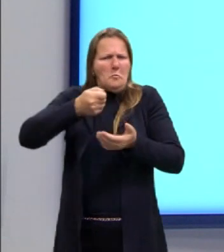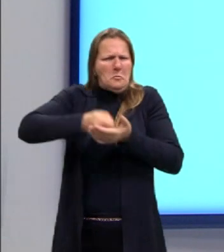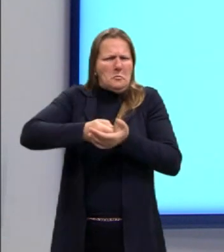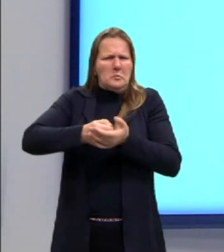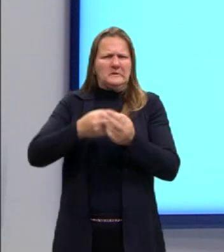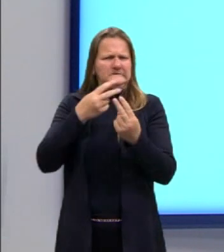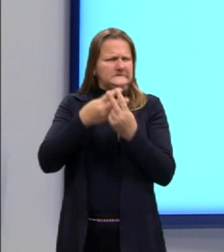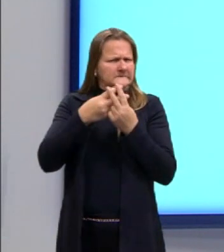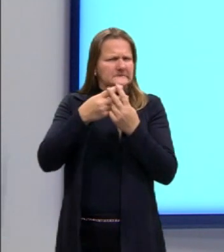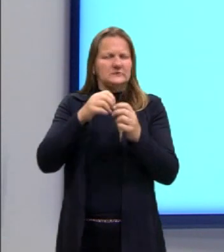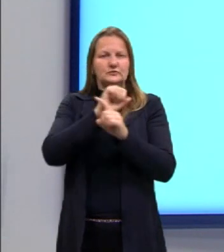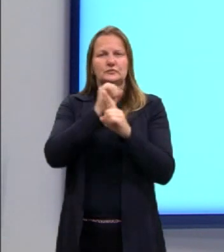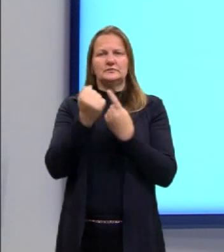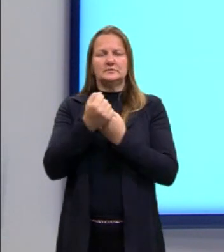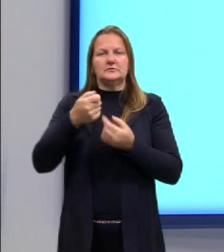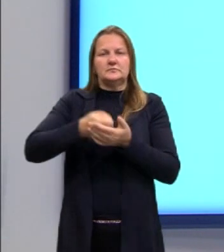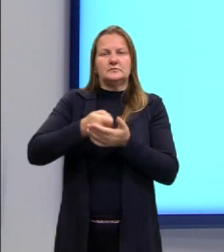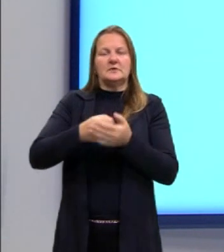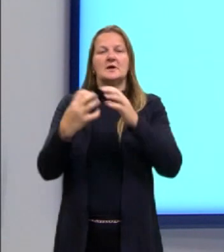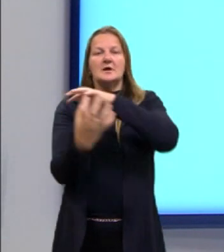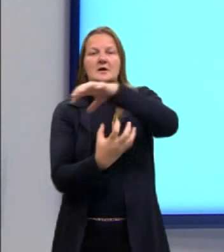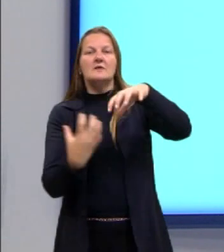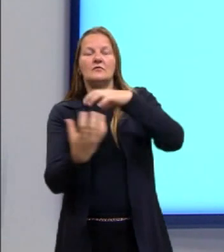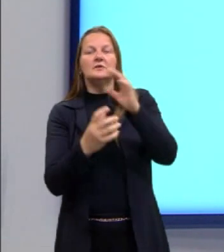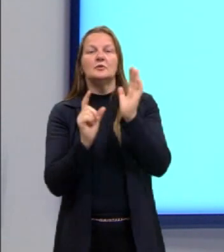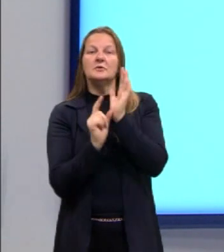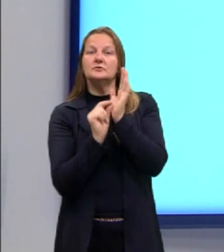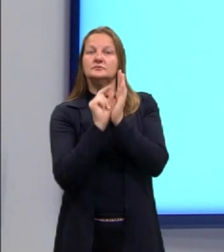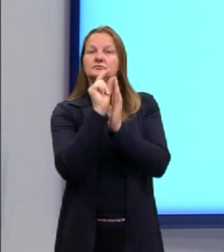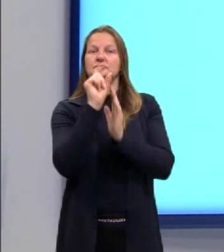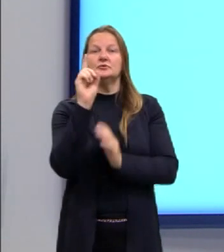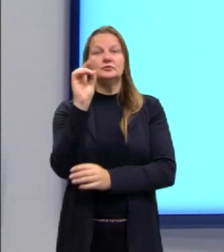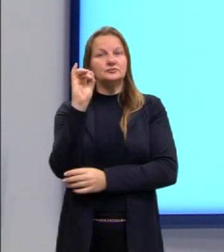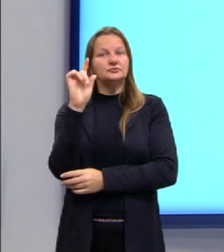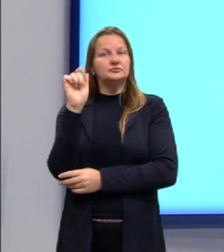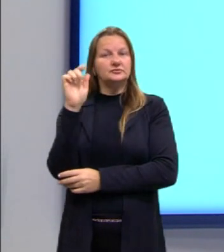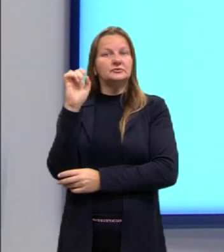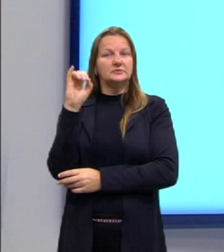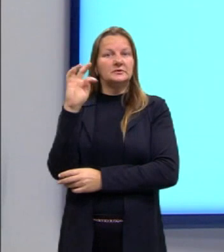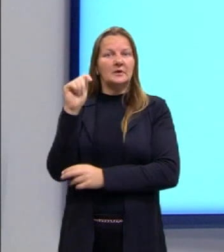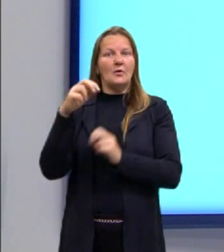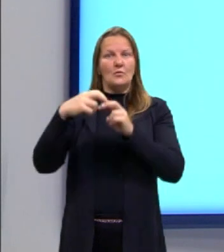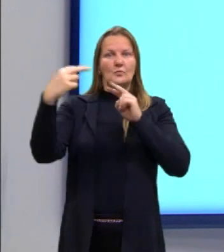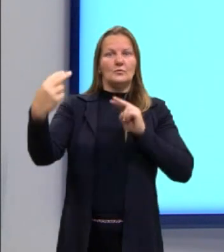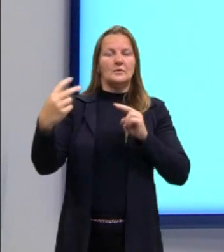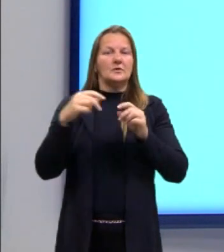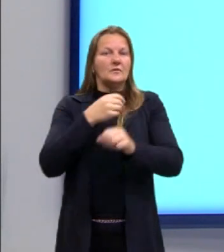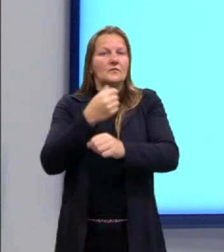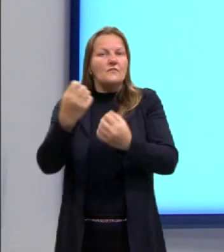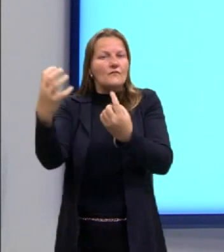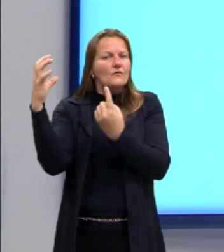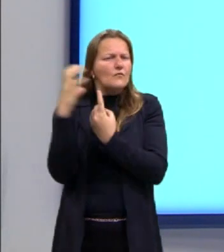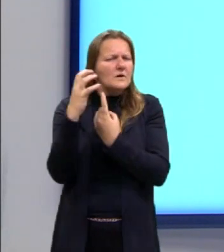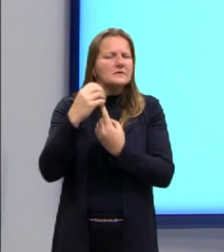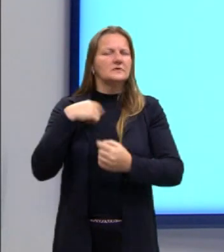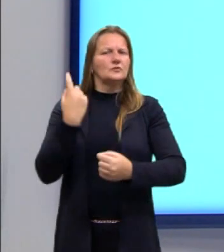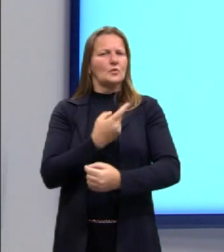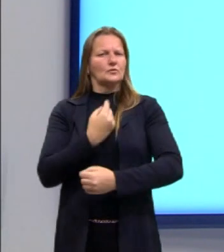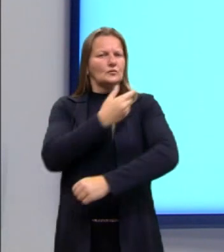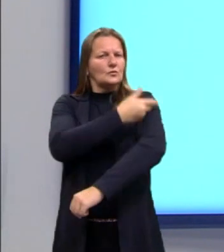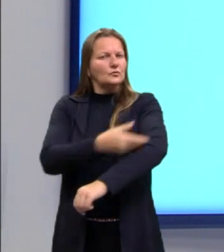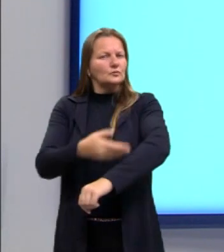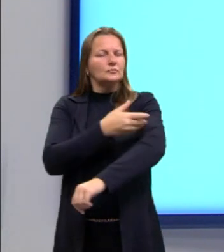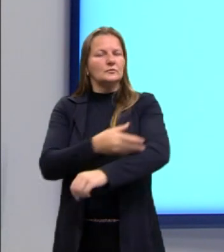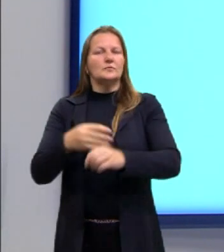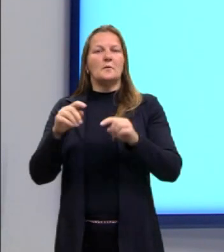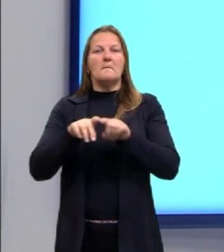sociedade a revolução também digital né tudo isso influenciou muito os nossos hábitos nossos costumes mas hoje a gente